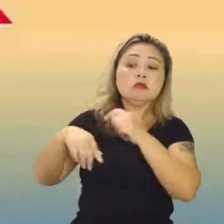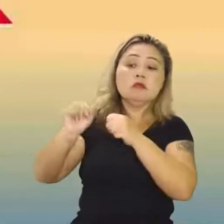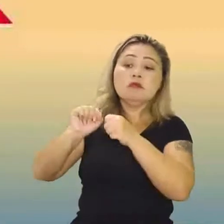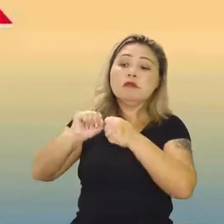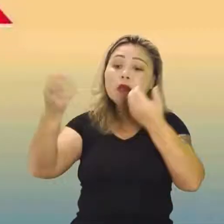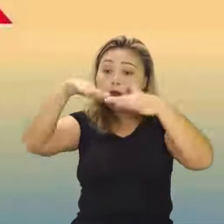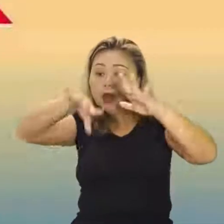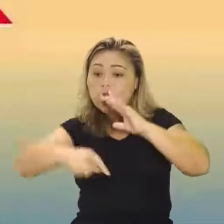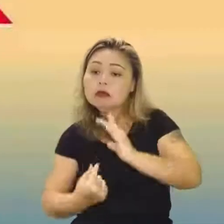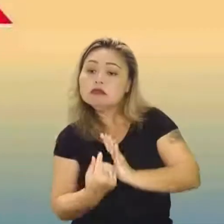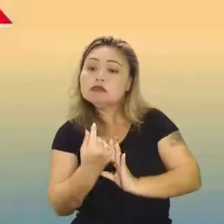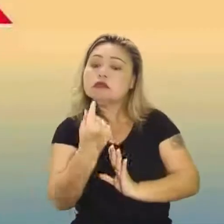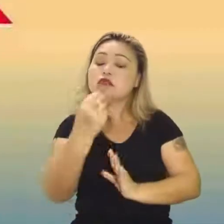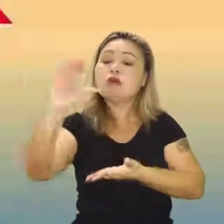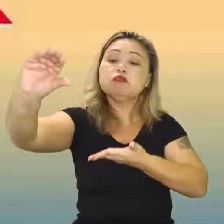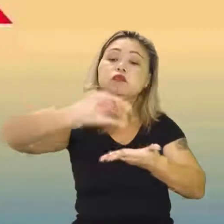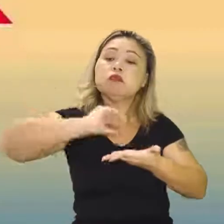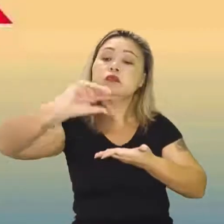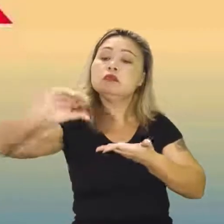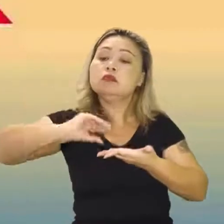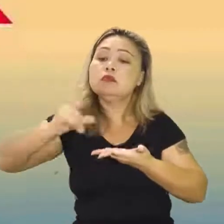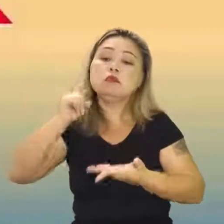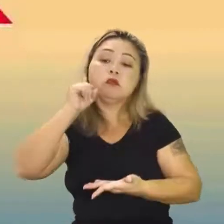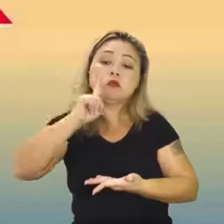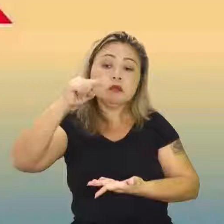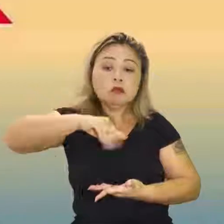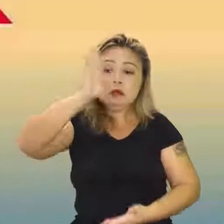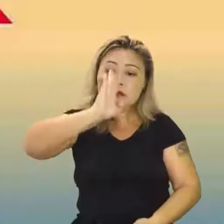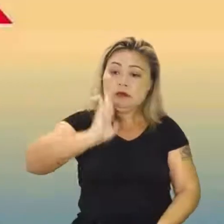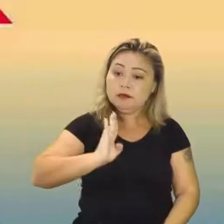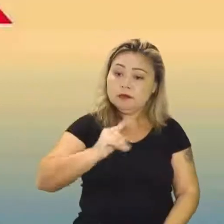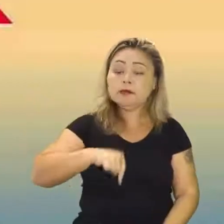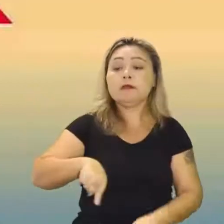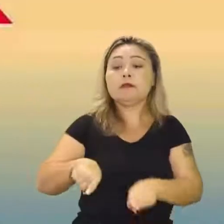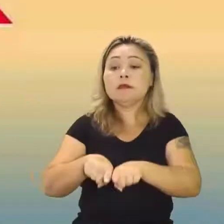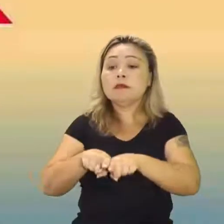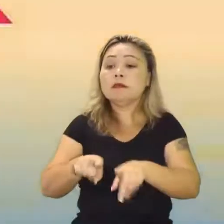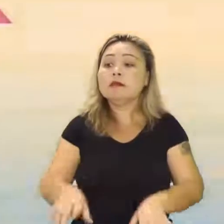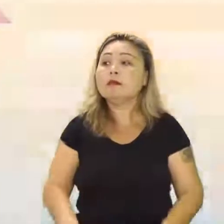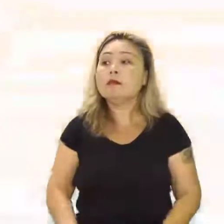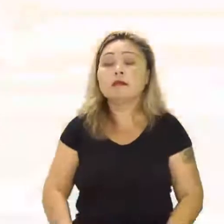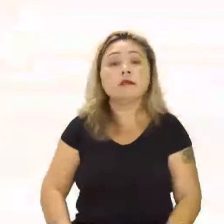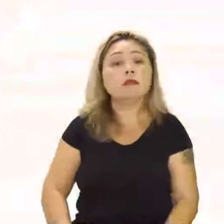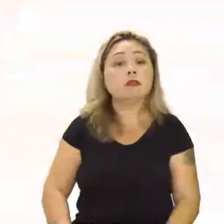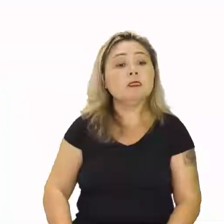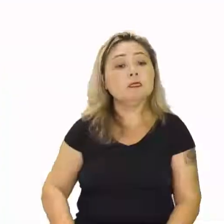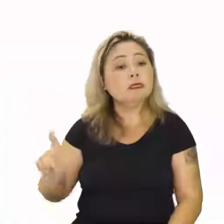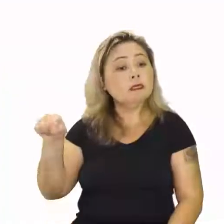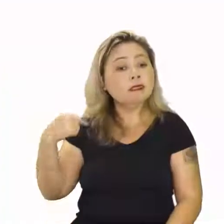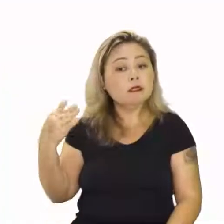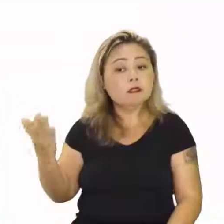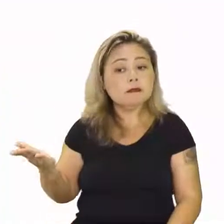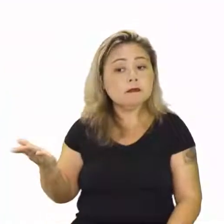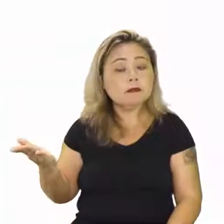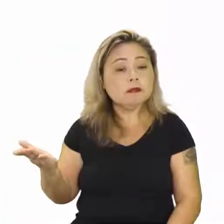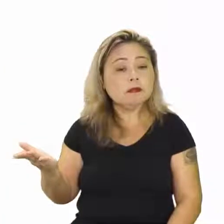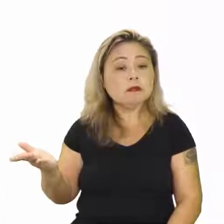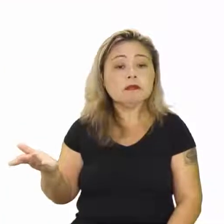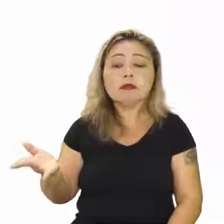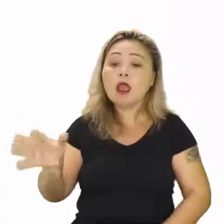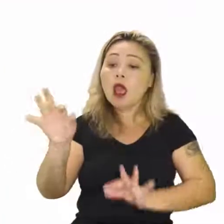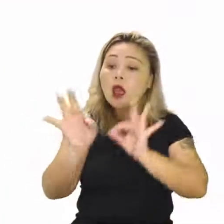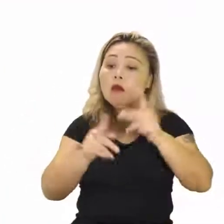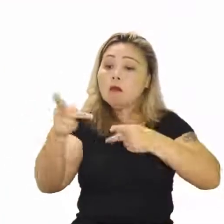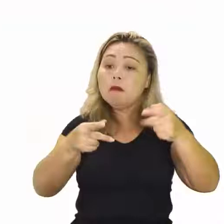milagre econômico, que foi um grande empréstimo dos Estados Unidos para o Brasil. Na tela para vocês aí. O Plano